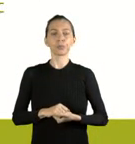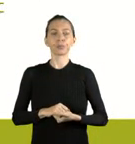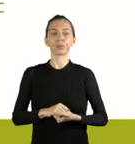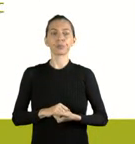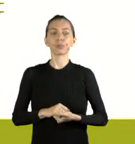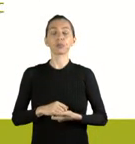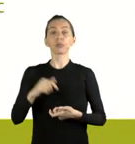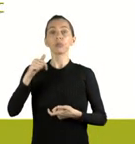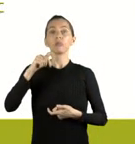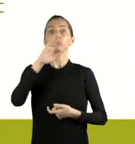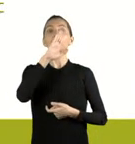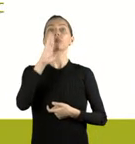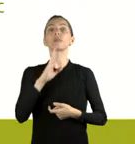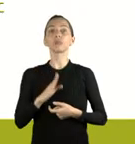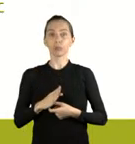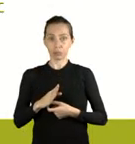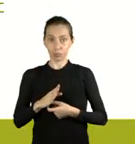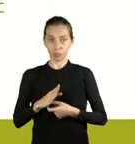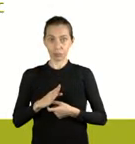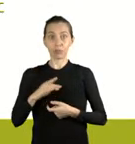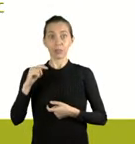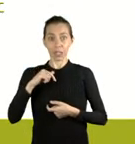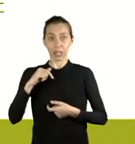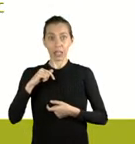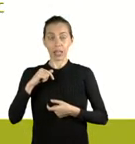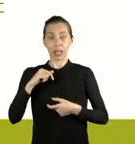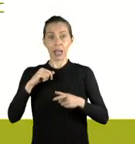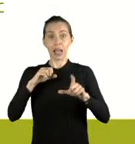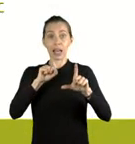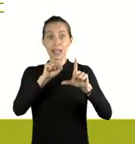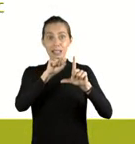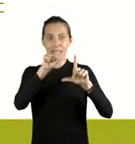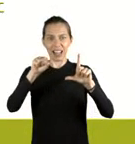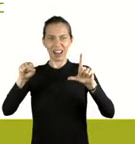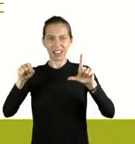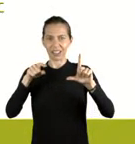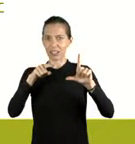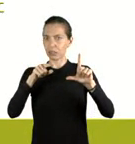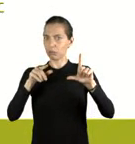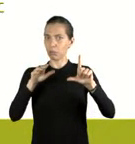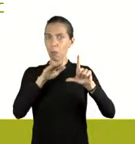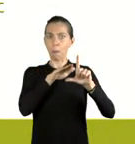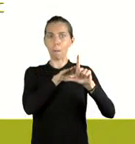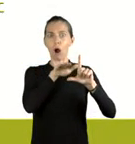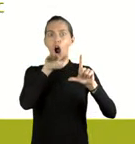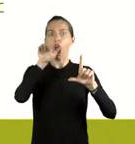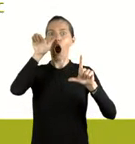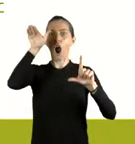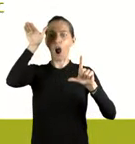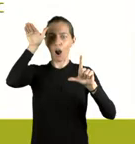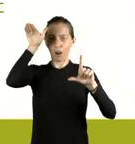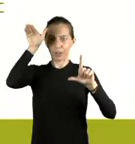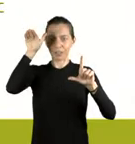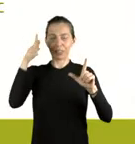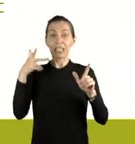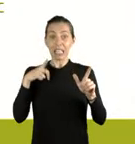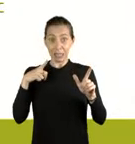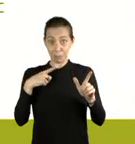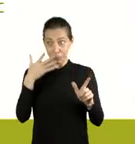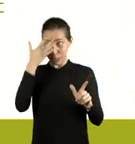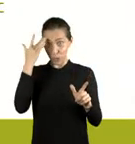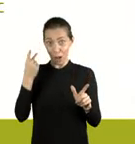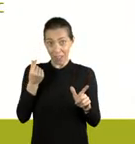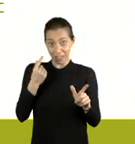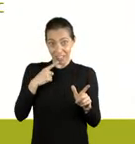sobre o Brasil. A Selic está muito alta, concordam? Isso é muito bom para quem tem dinheiro investido, mas